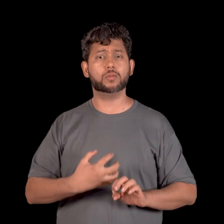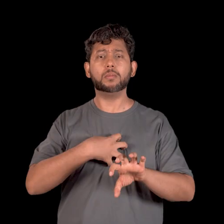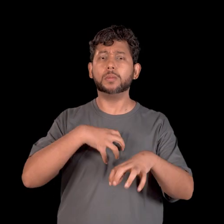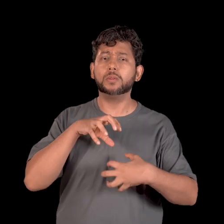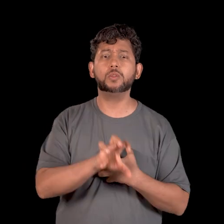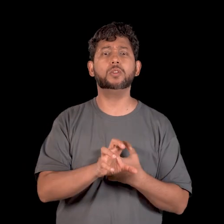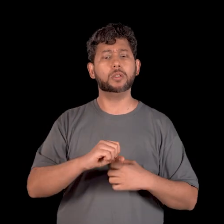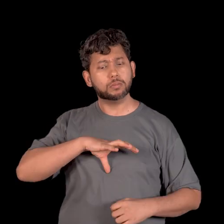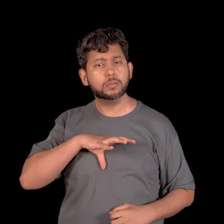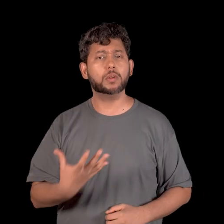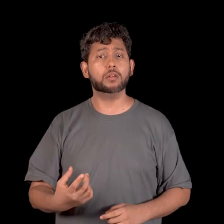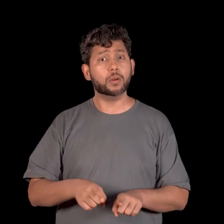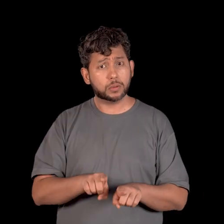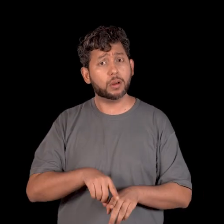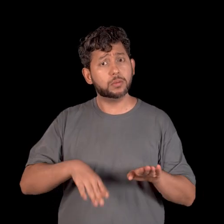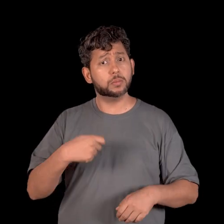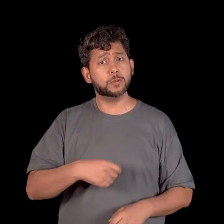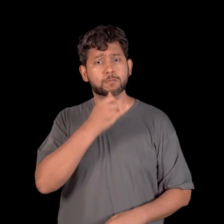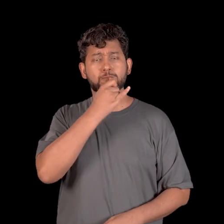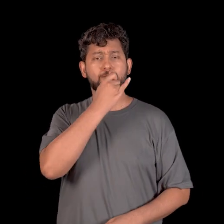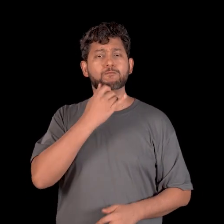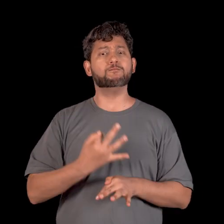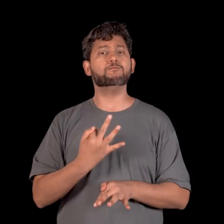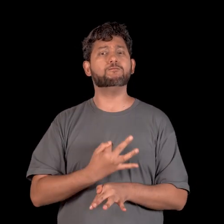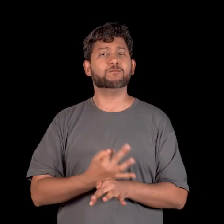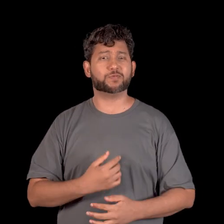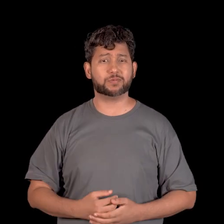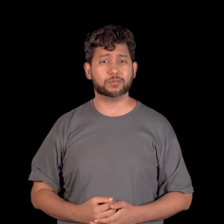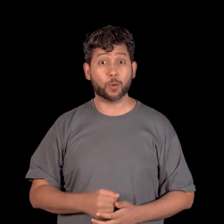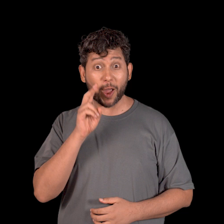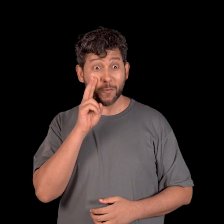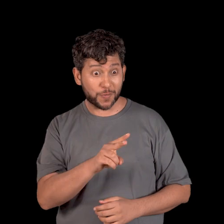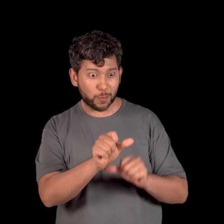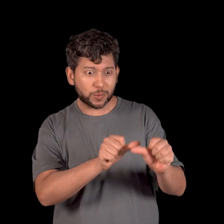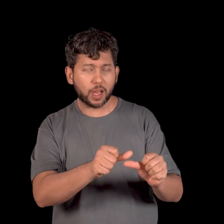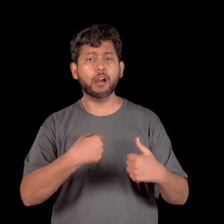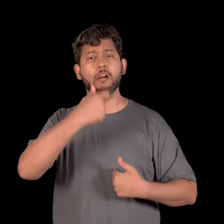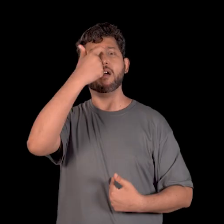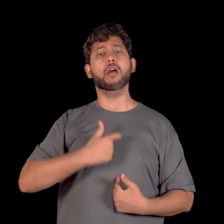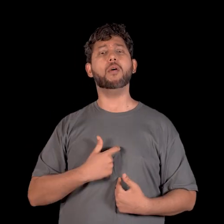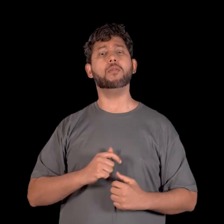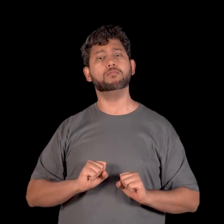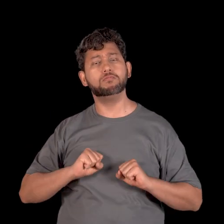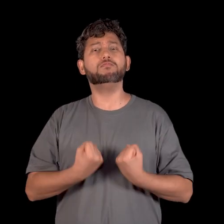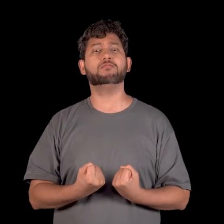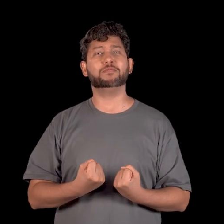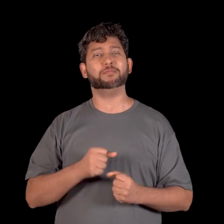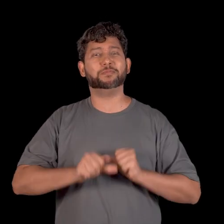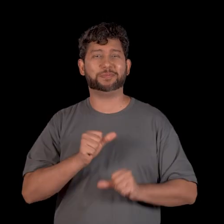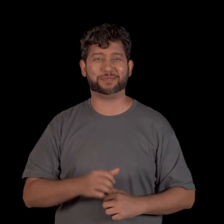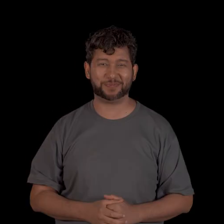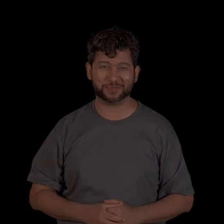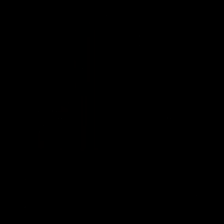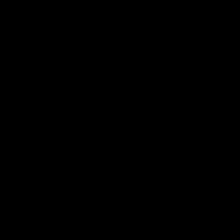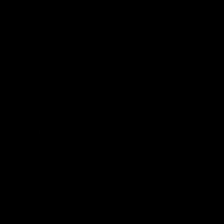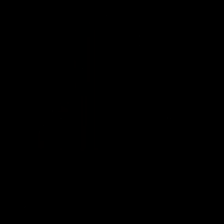comuns, coletivos, tais como solidariedade, ética, empatia, altruísmo e resiliência. Devemos ser a mudança